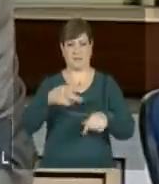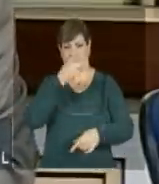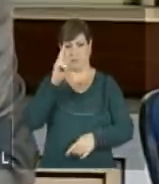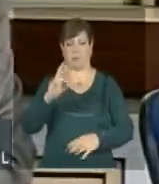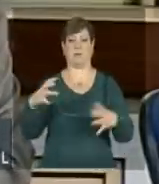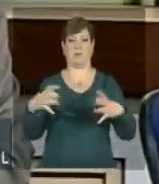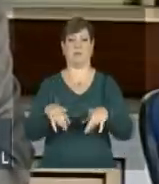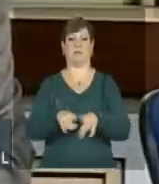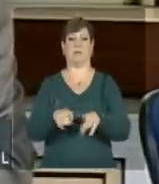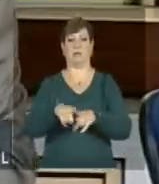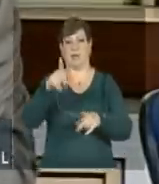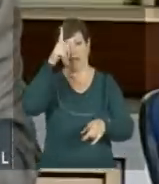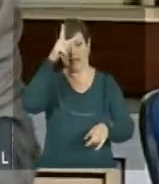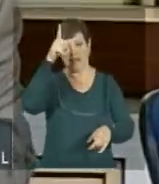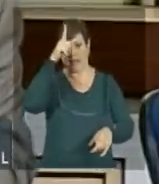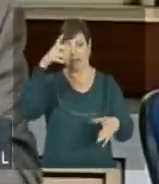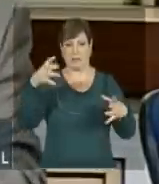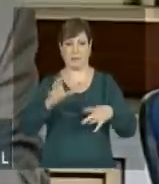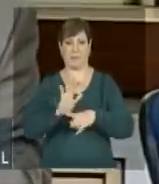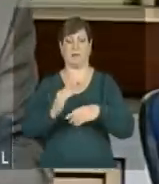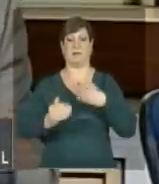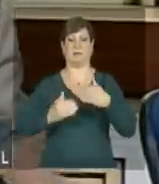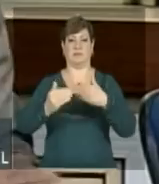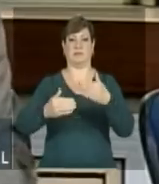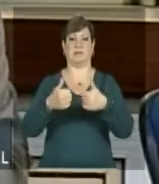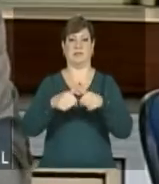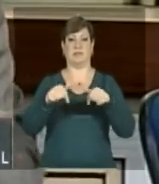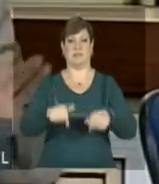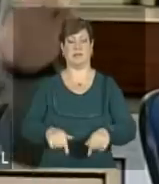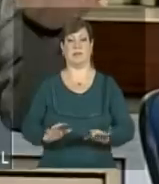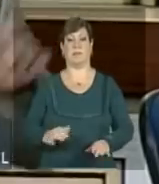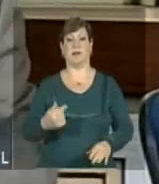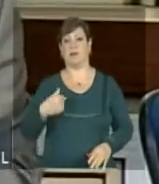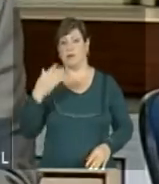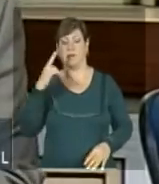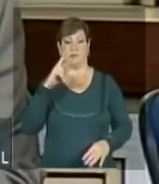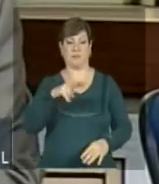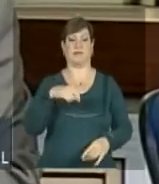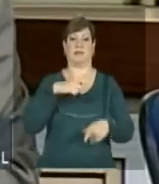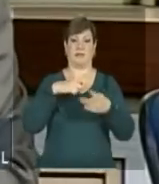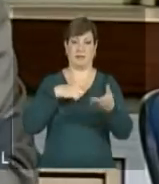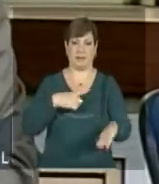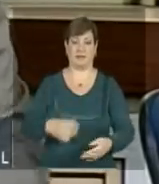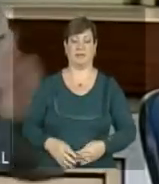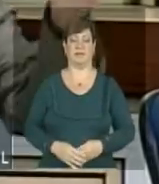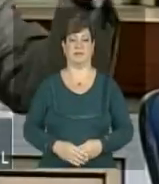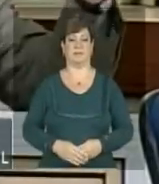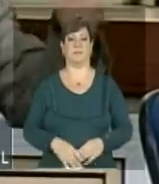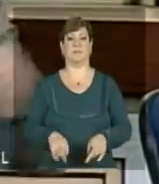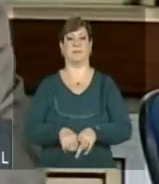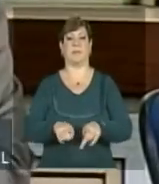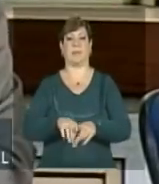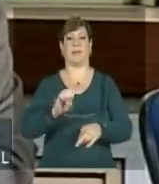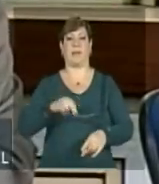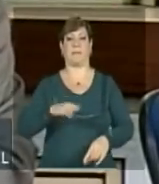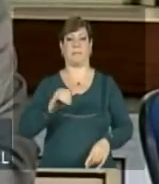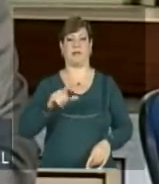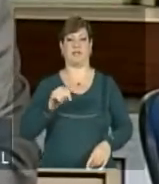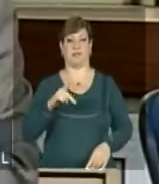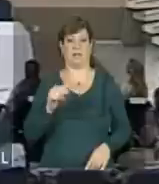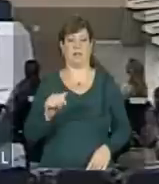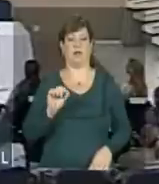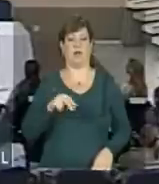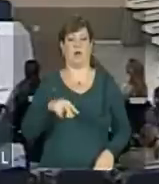Alemã para o Desenvolvimento, que também já está por aqui, mas agora nem estou a estar aqui, a Embaixada da Noruega, que